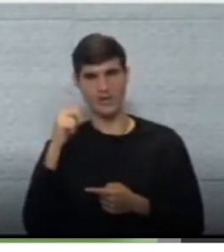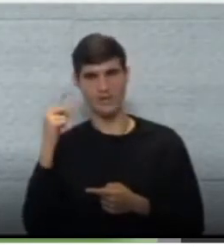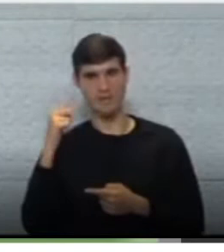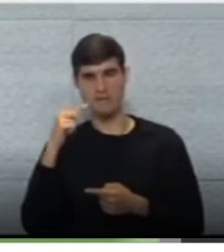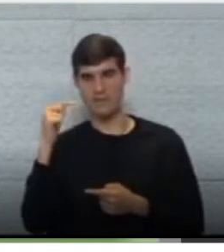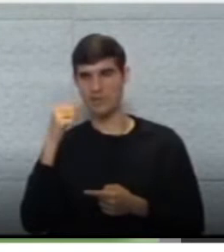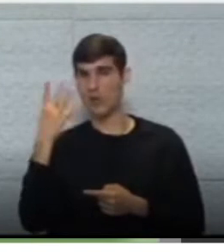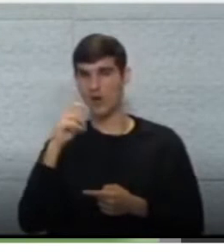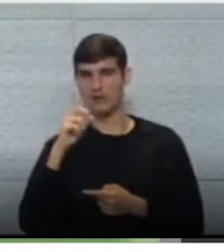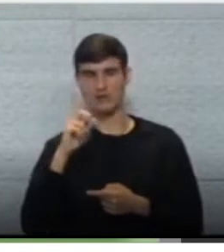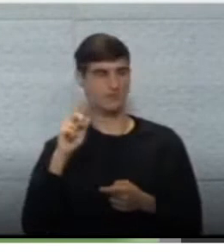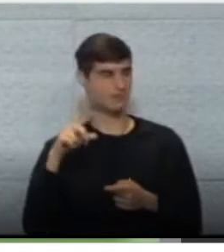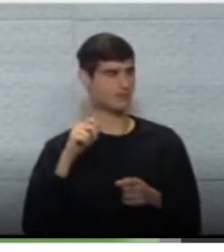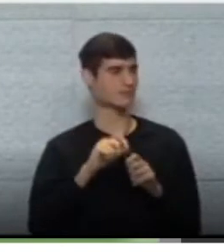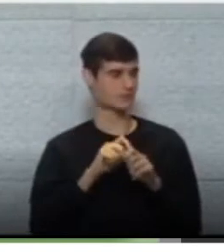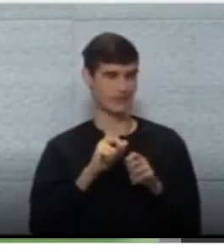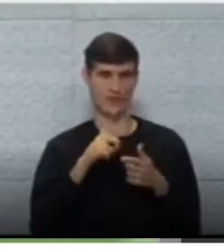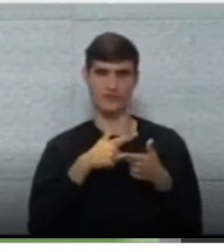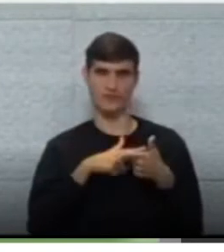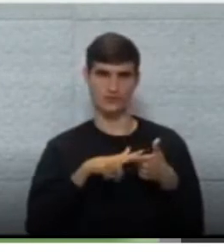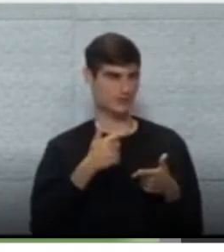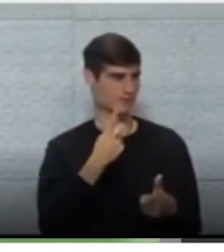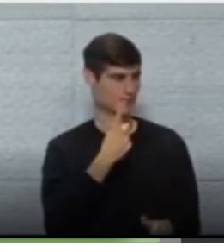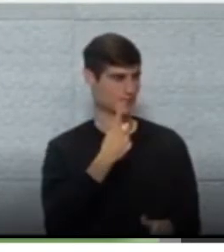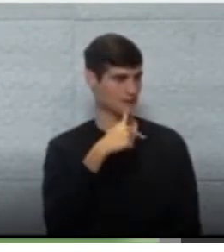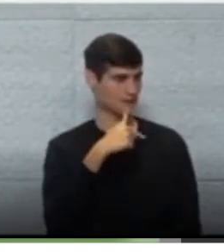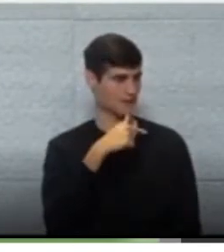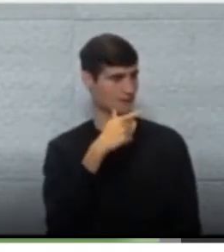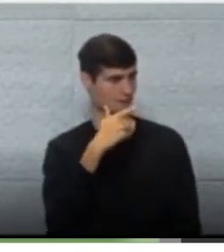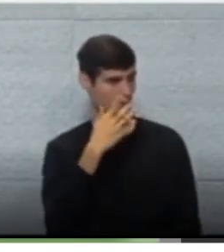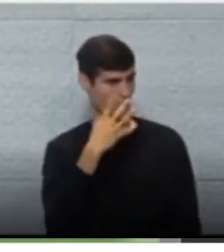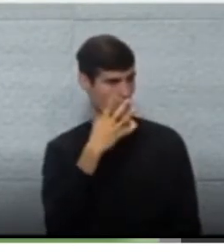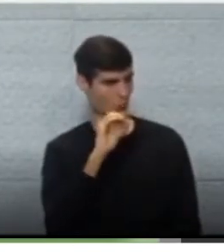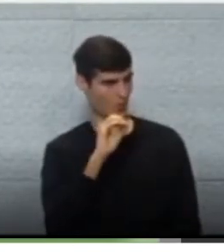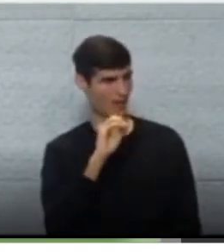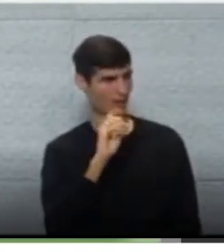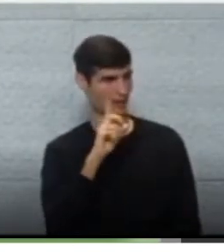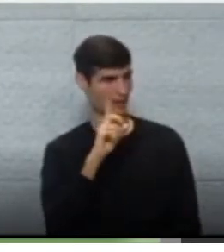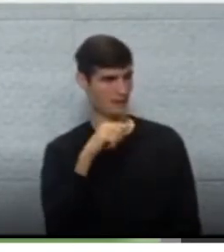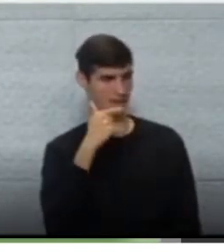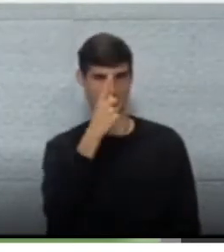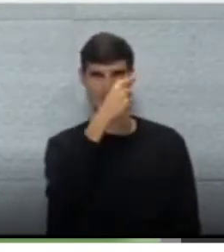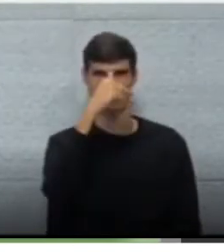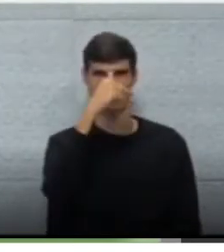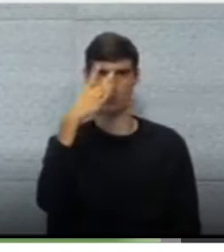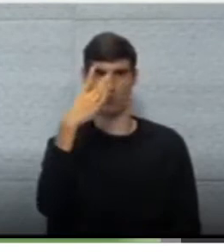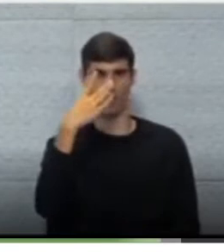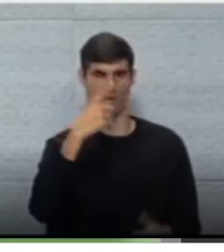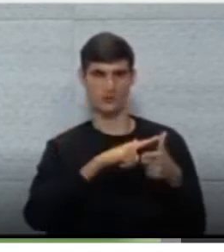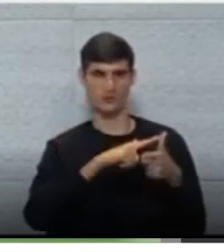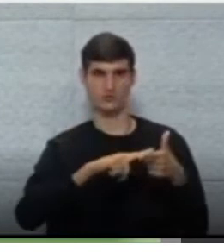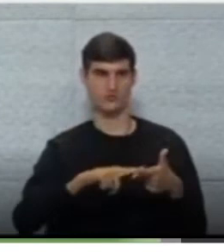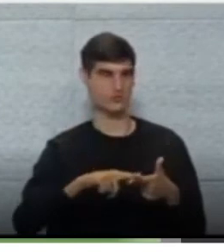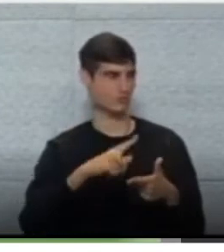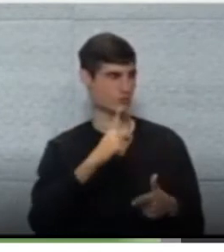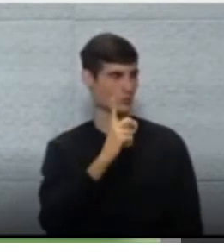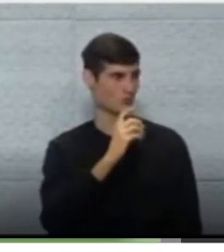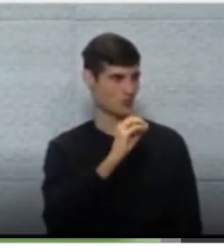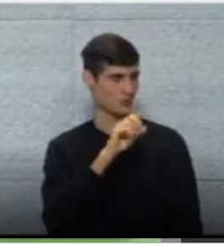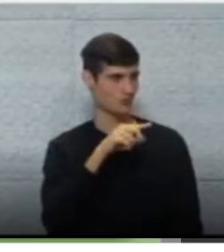fazemos a divisão de 174 por 0,1, que dá 1.740 vezes